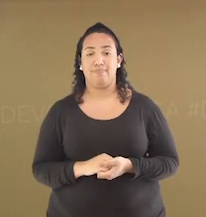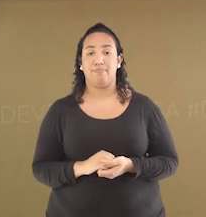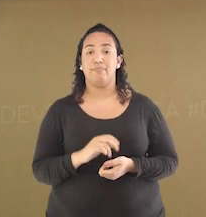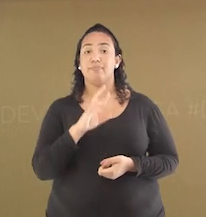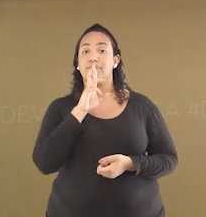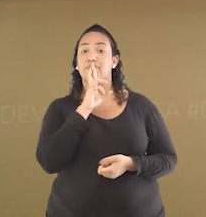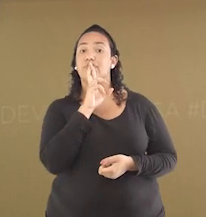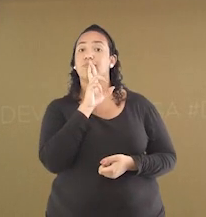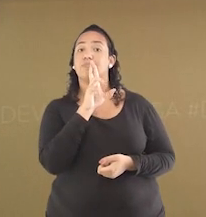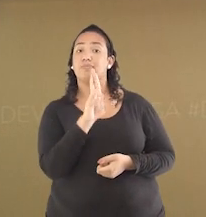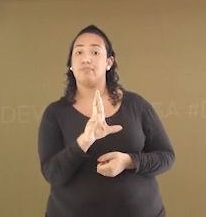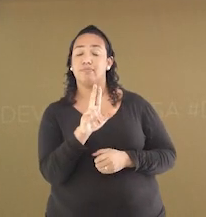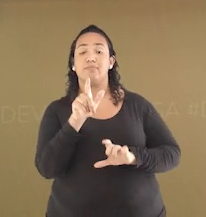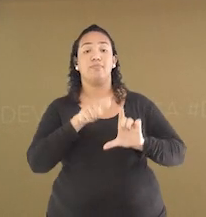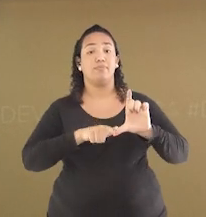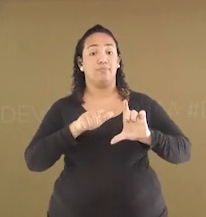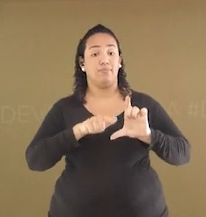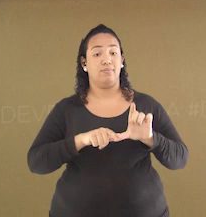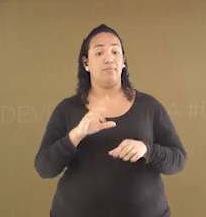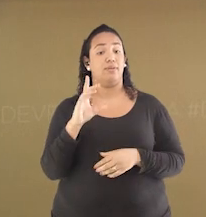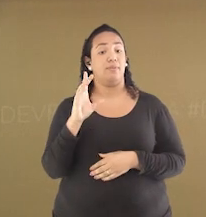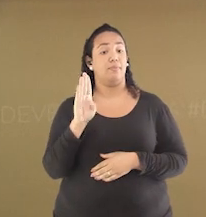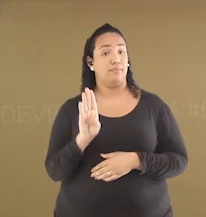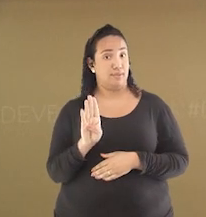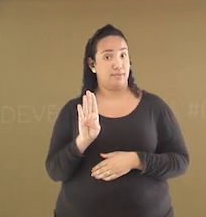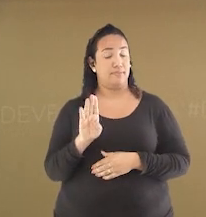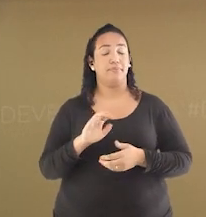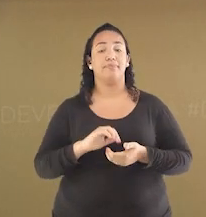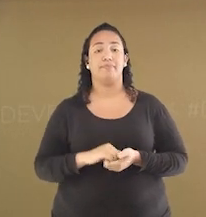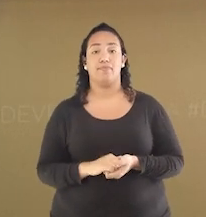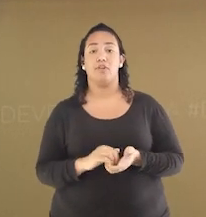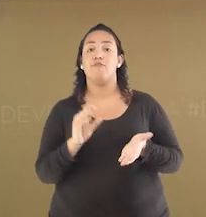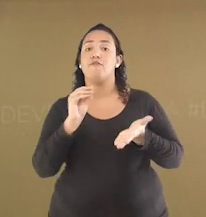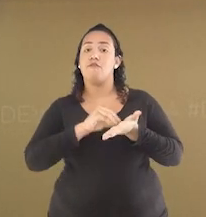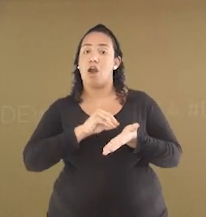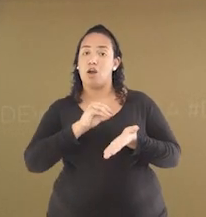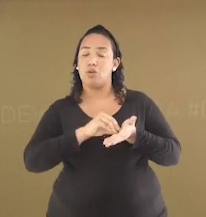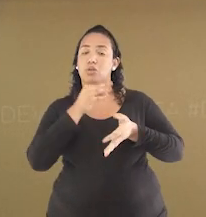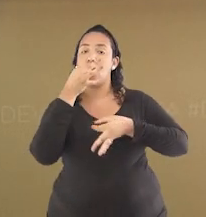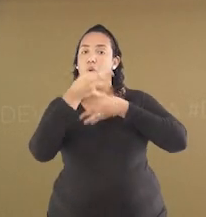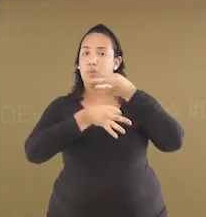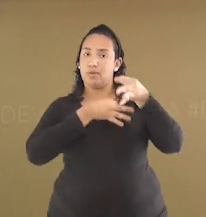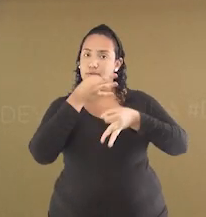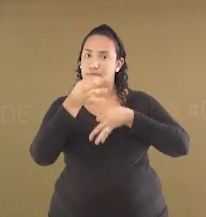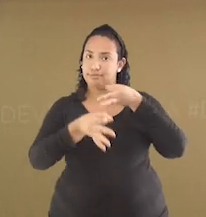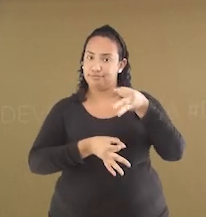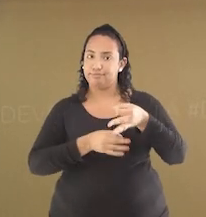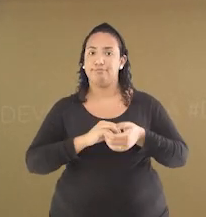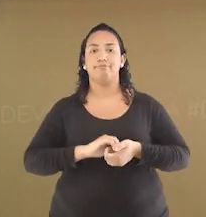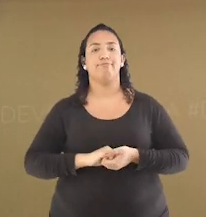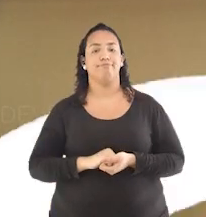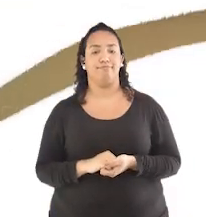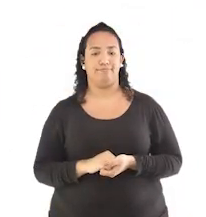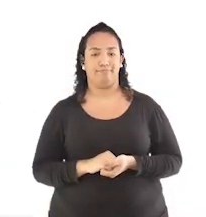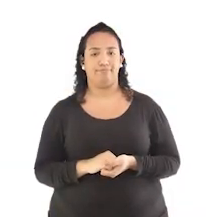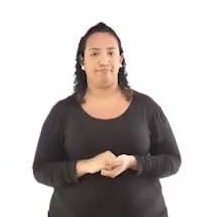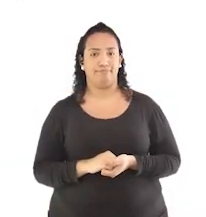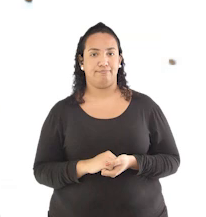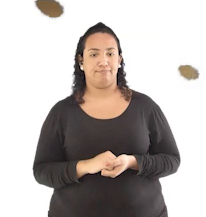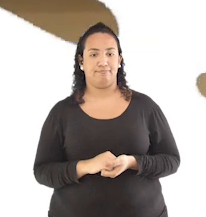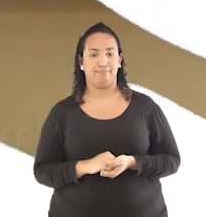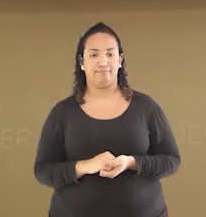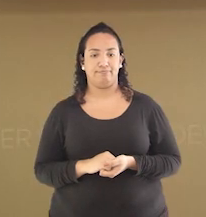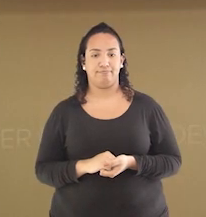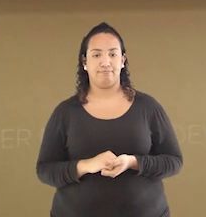A resposta da questão 3 é a letra B, a avaliação crítica do conteúdo da obra.